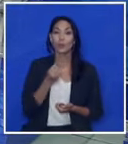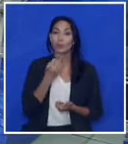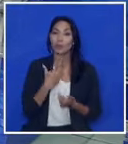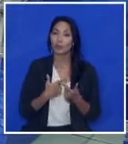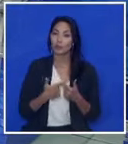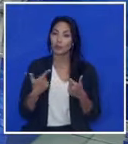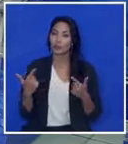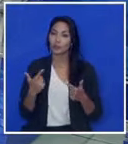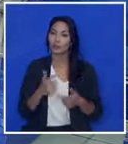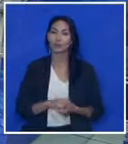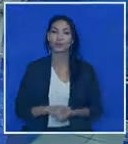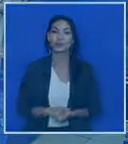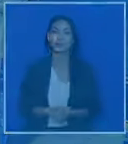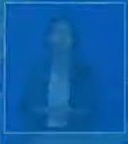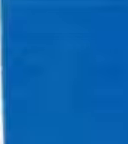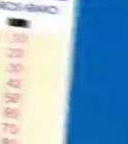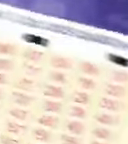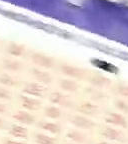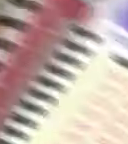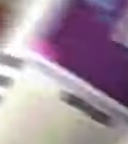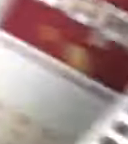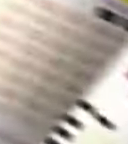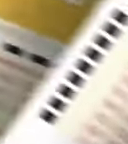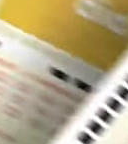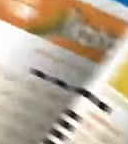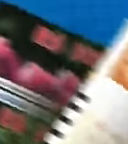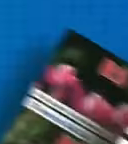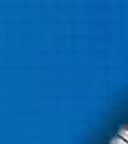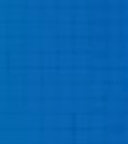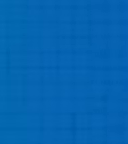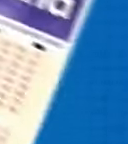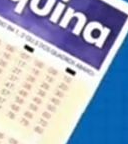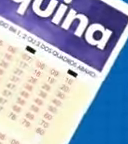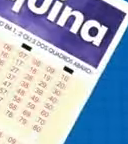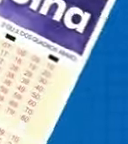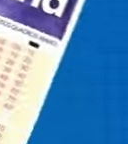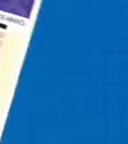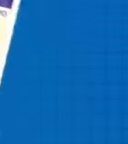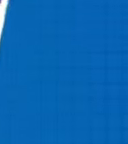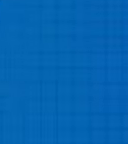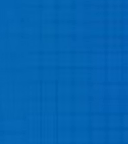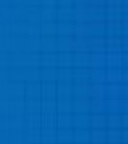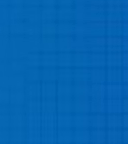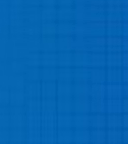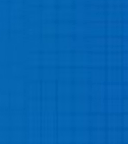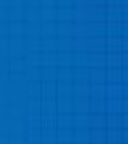boa noite e boa sorte.